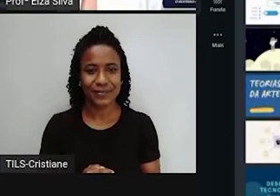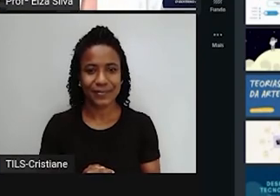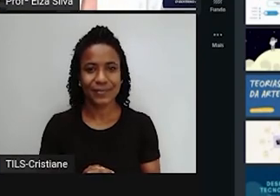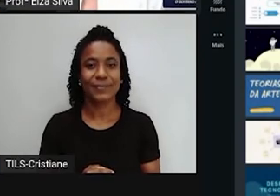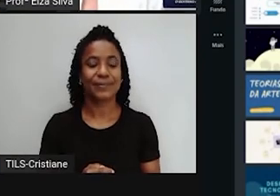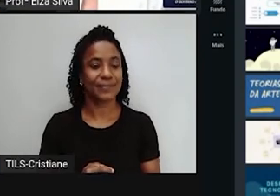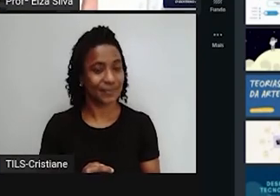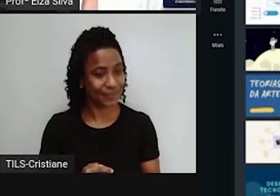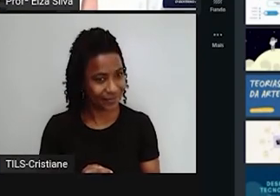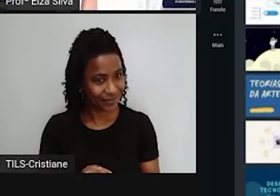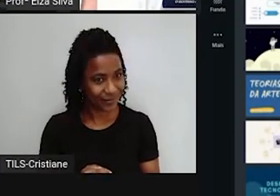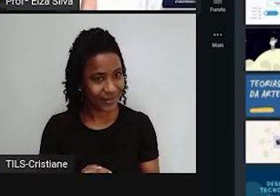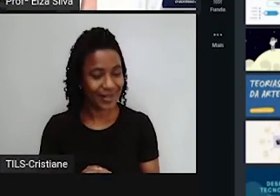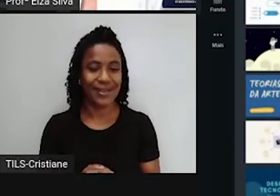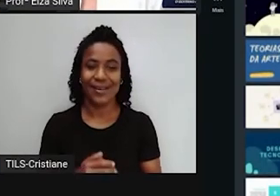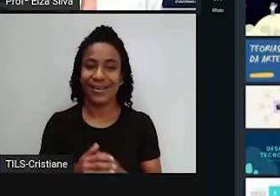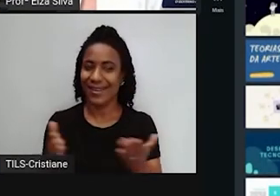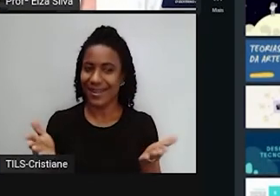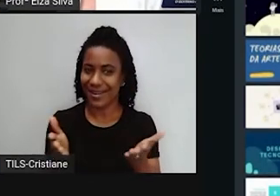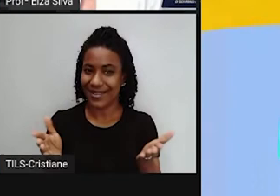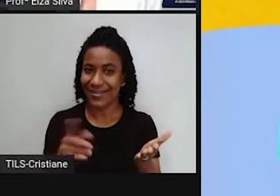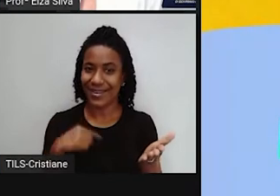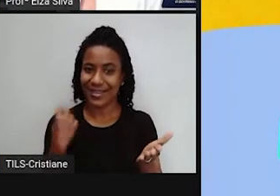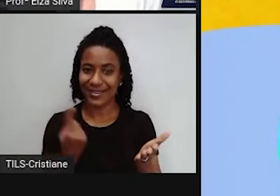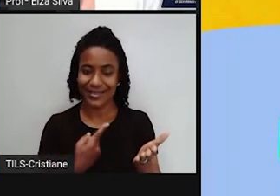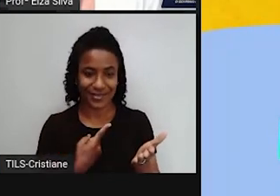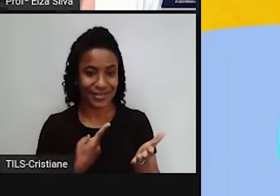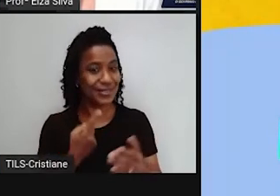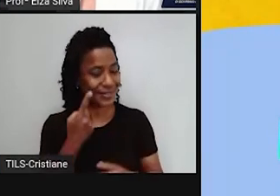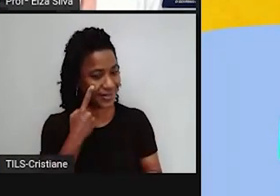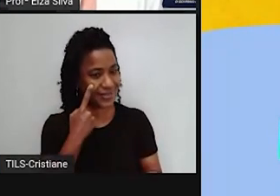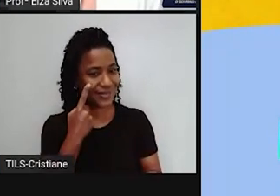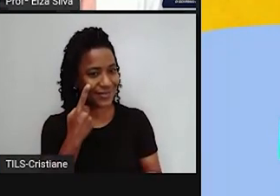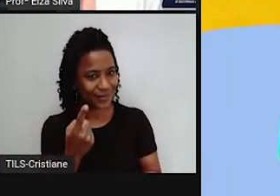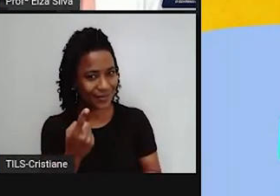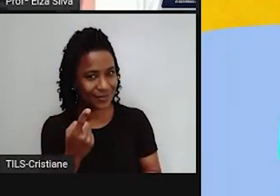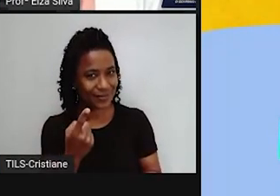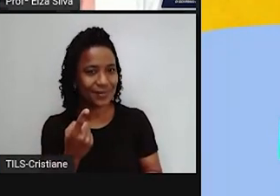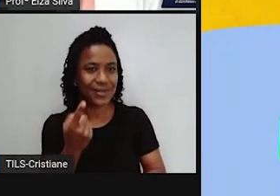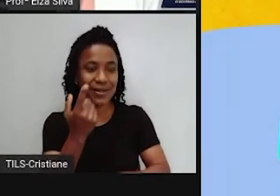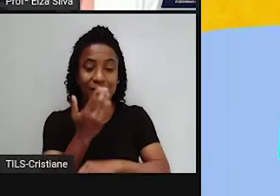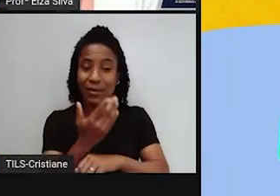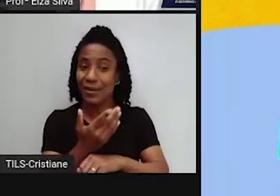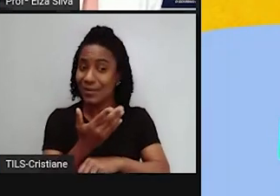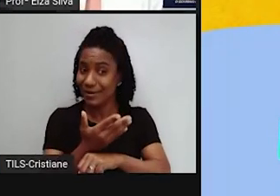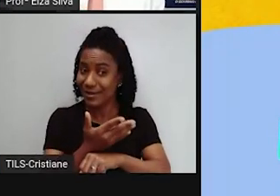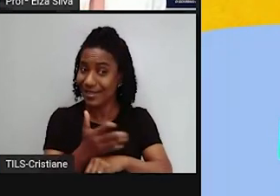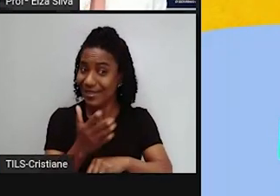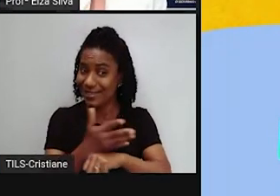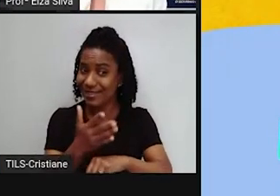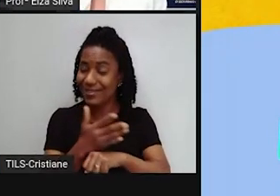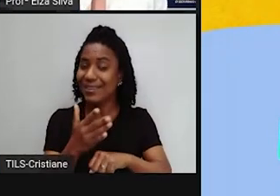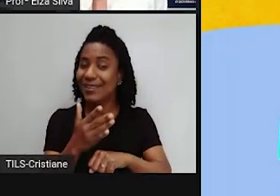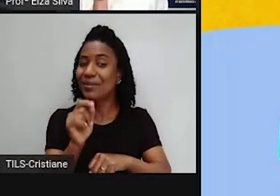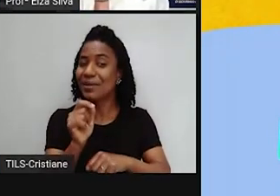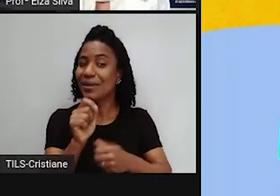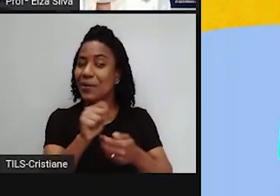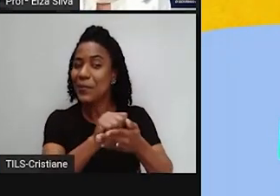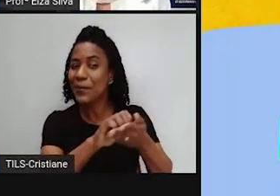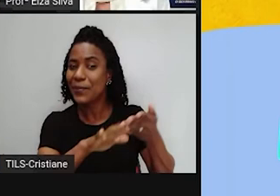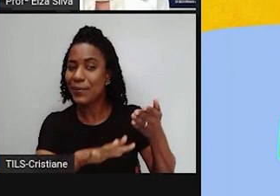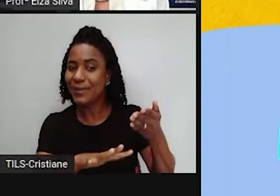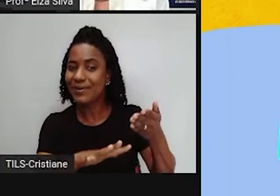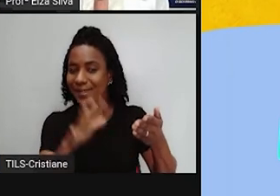E agora, let's practice. Vou apresentar para vocês o desafio de nossa aula de hoje para que